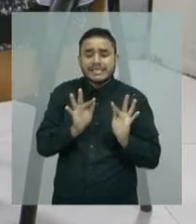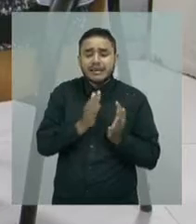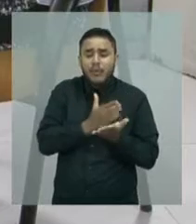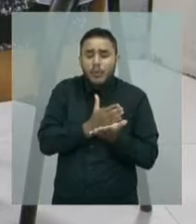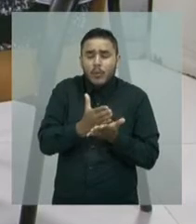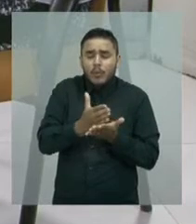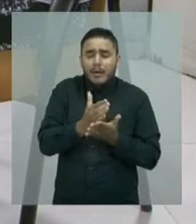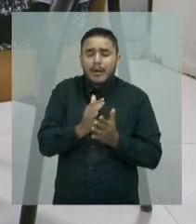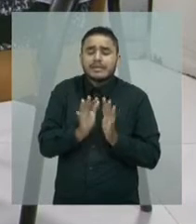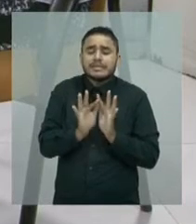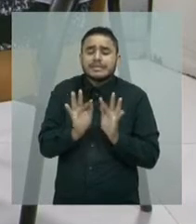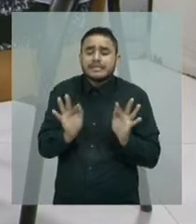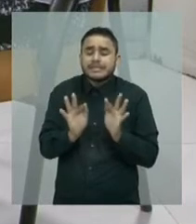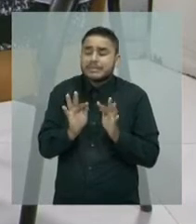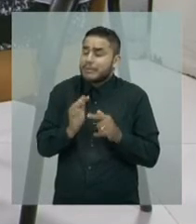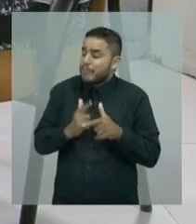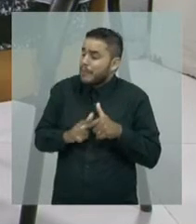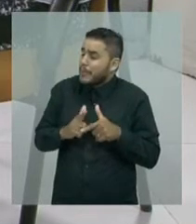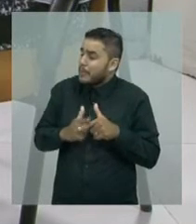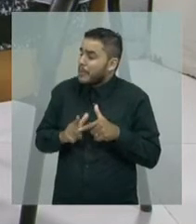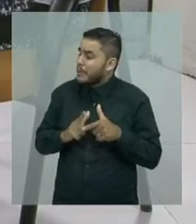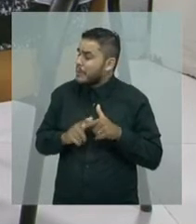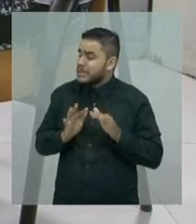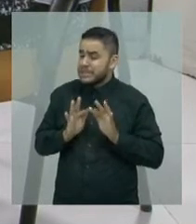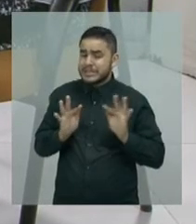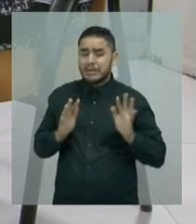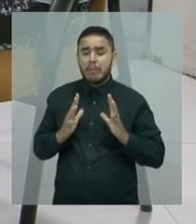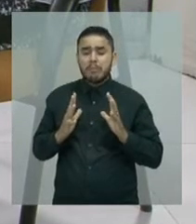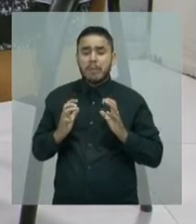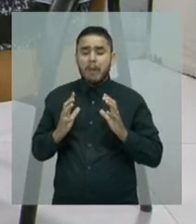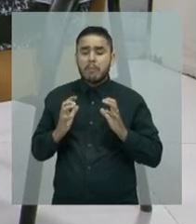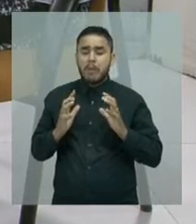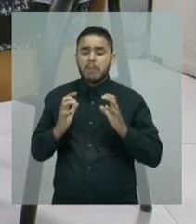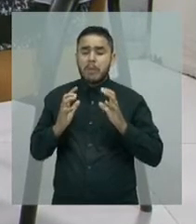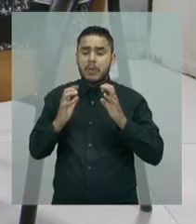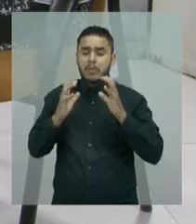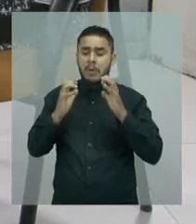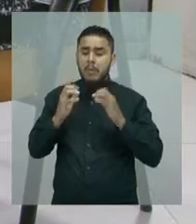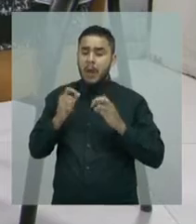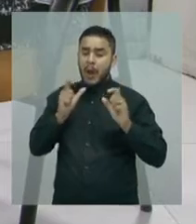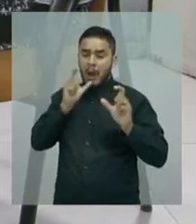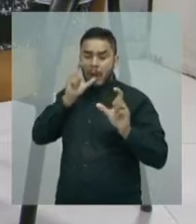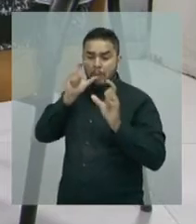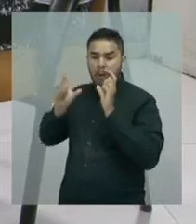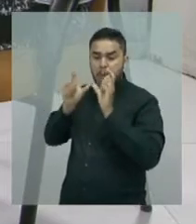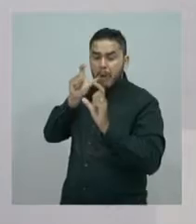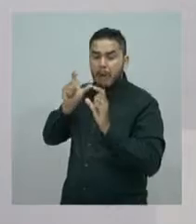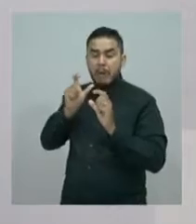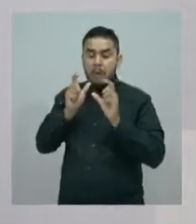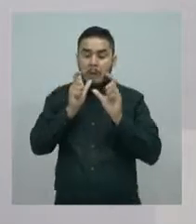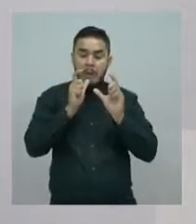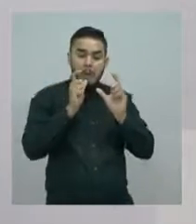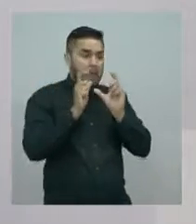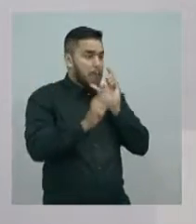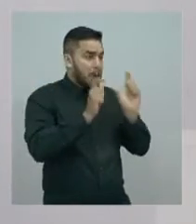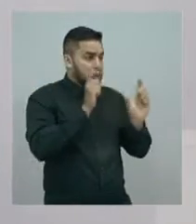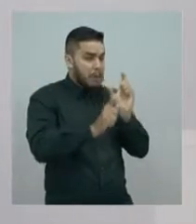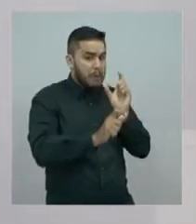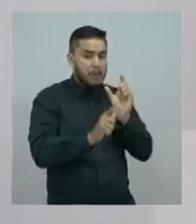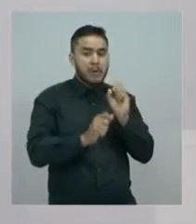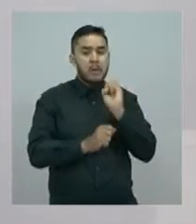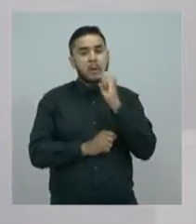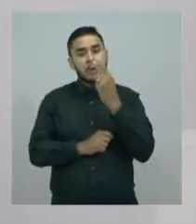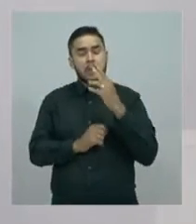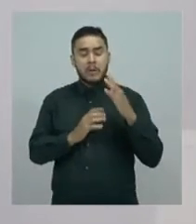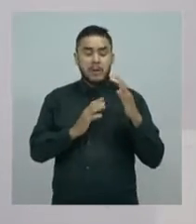começam, às vezes, com uma coisa simples. Que começam por uma coisa simples, briga familiar ou briga de